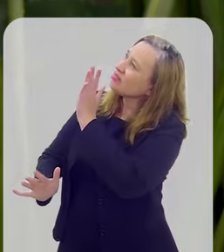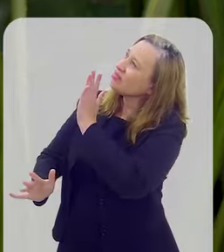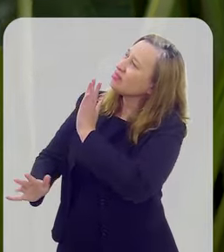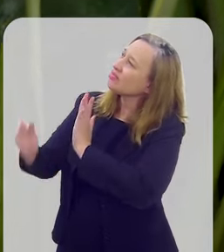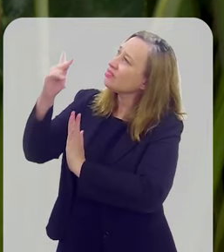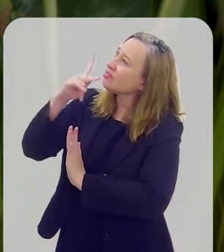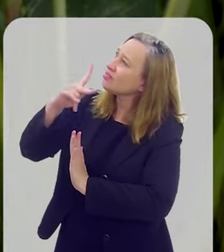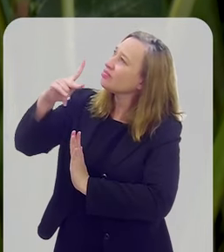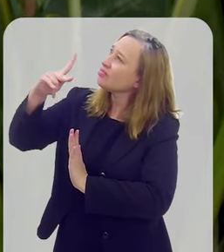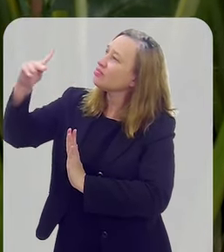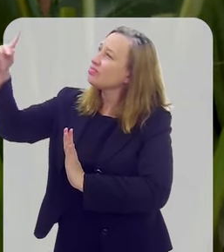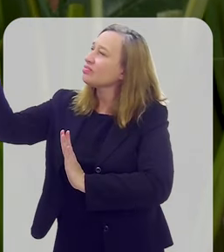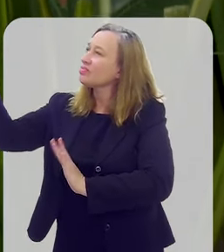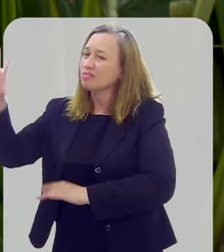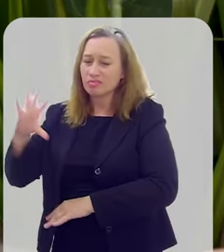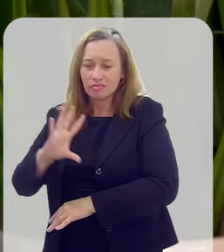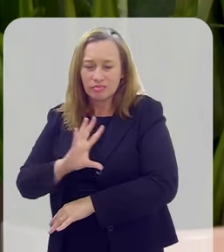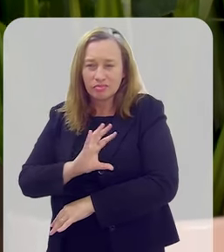Teu